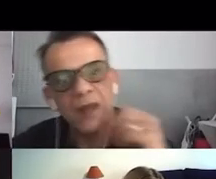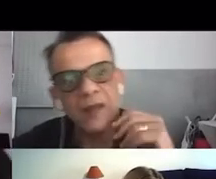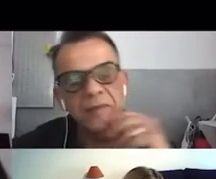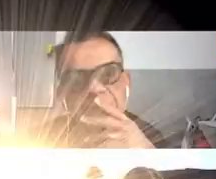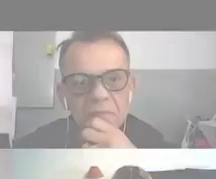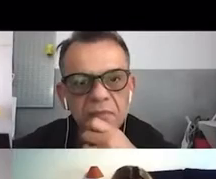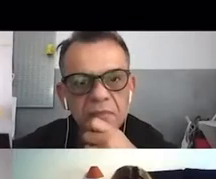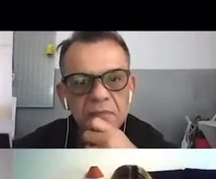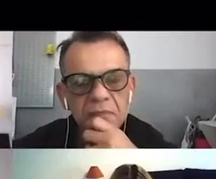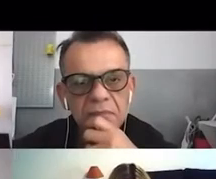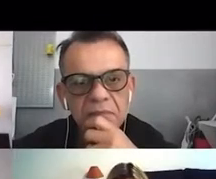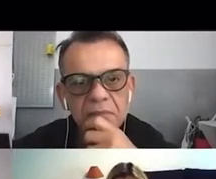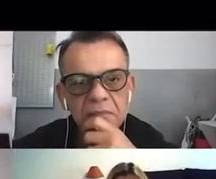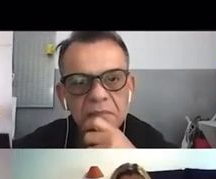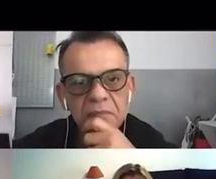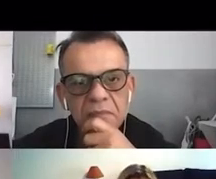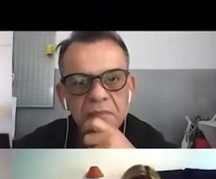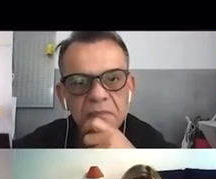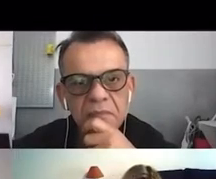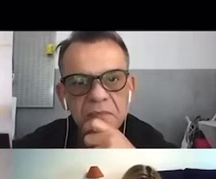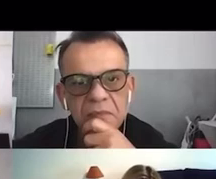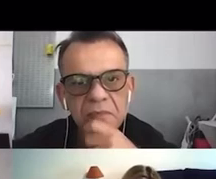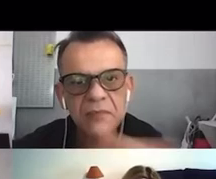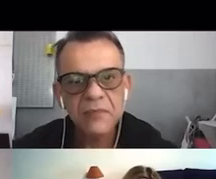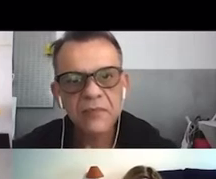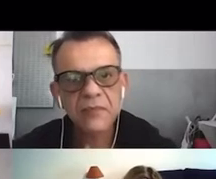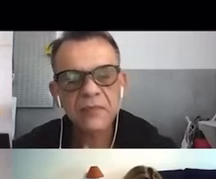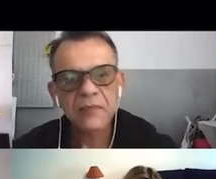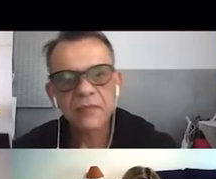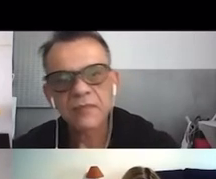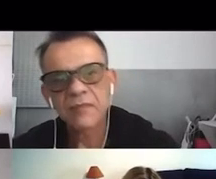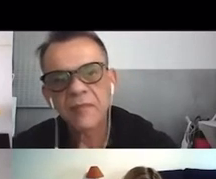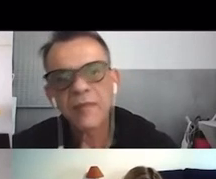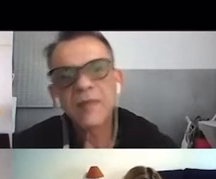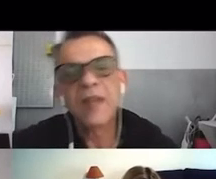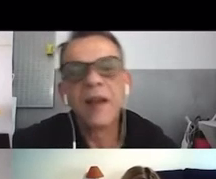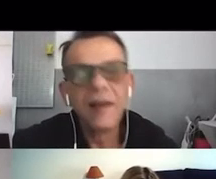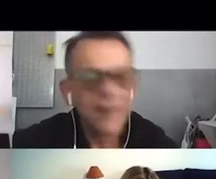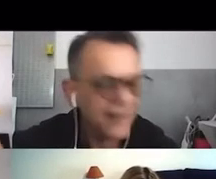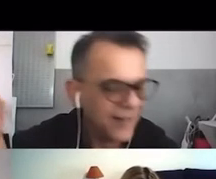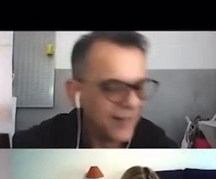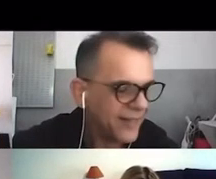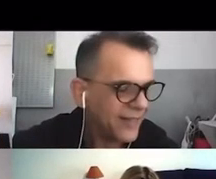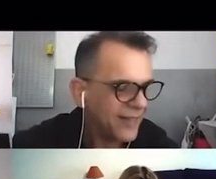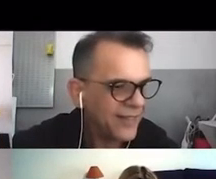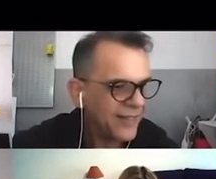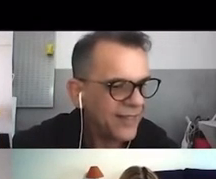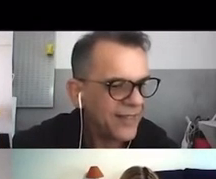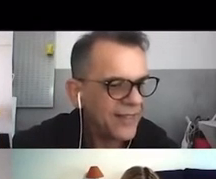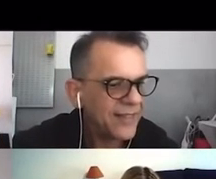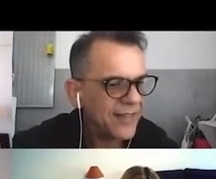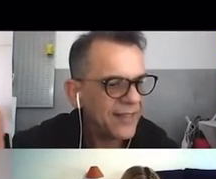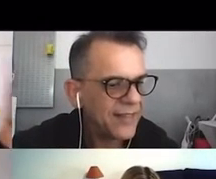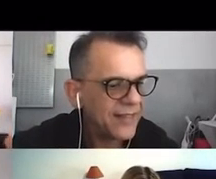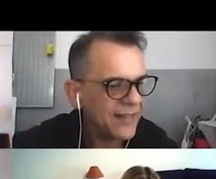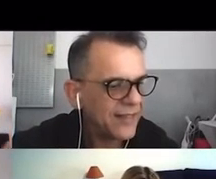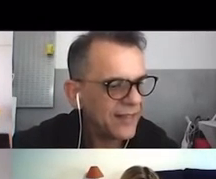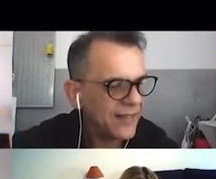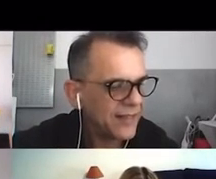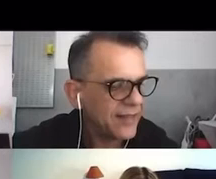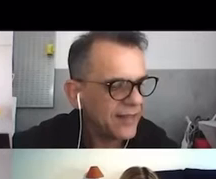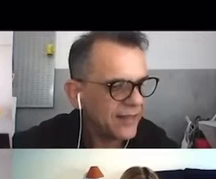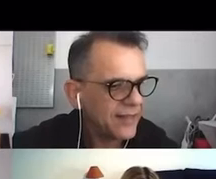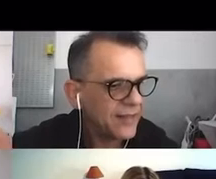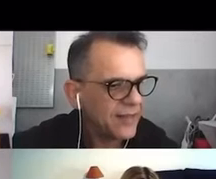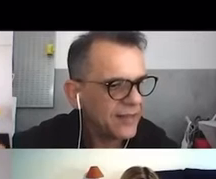Oh, isso mesmo, Perfeito. você não quer é trabalhar, quer estar aí sentada em frente ao computador. Mas não se preocupe, dizia ela, que eu já